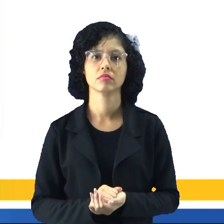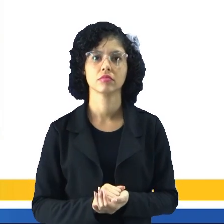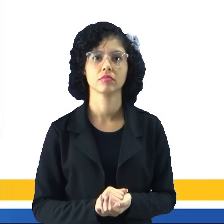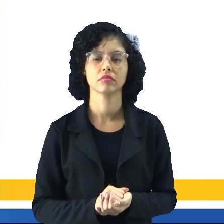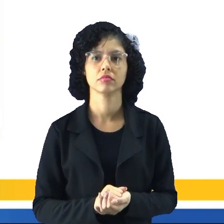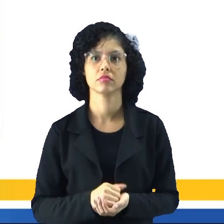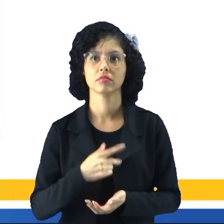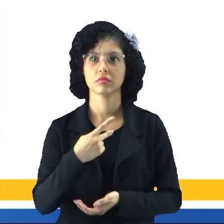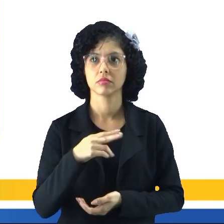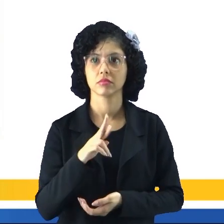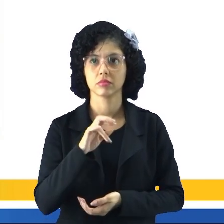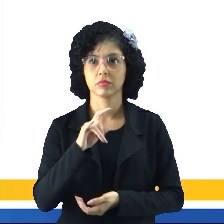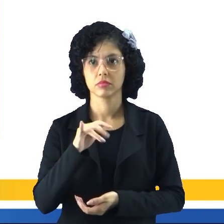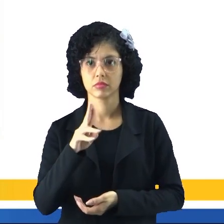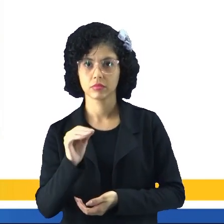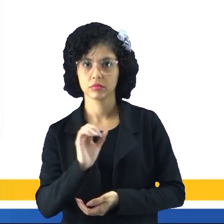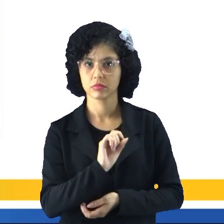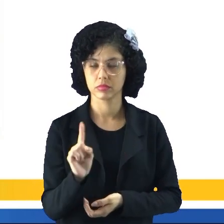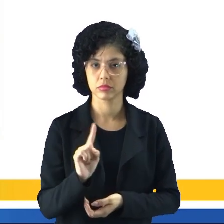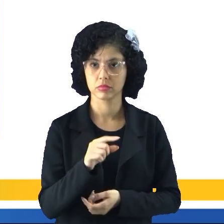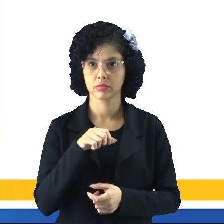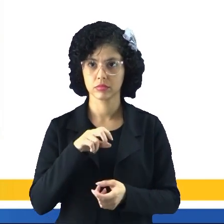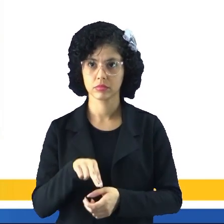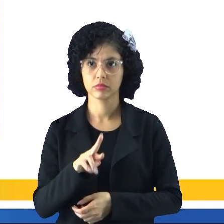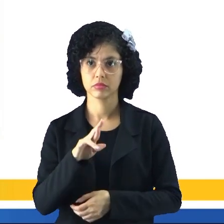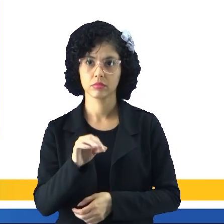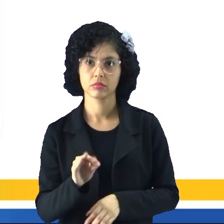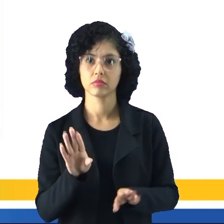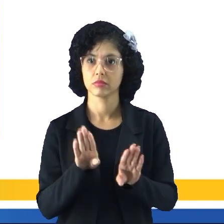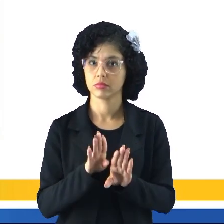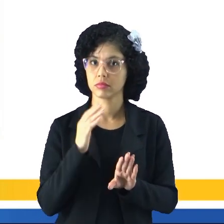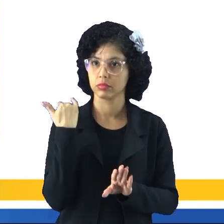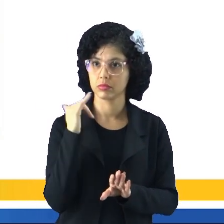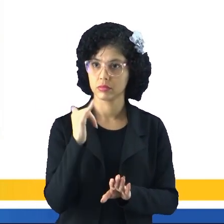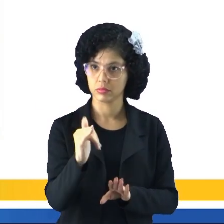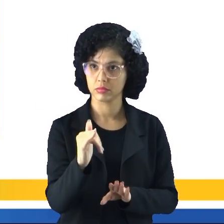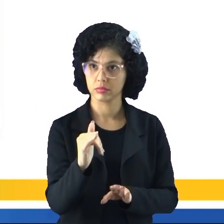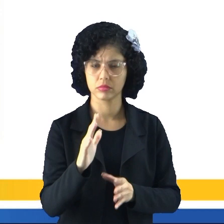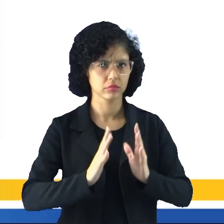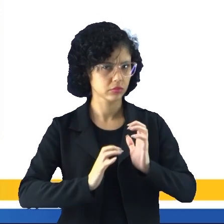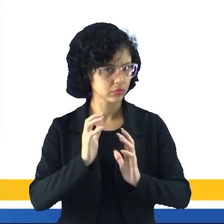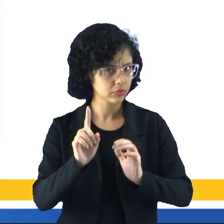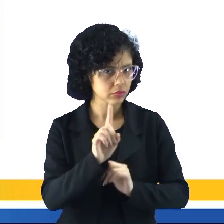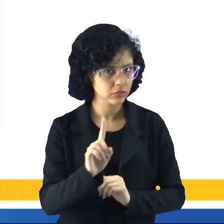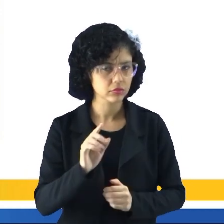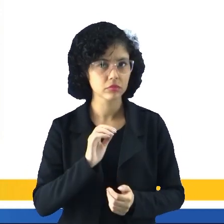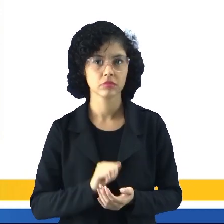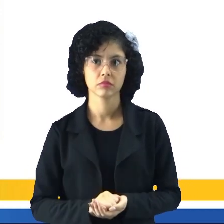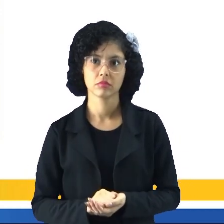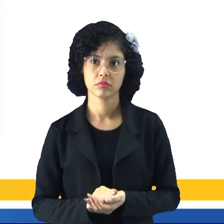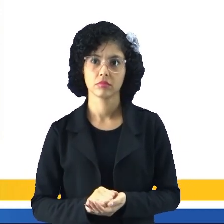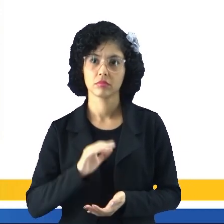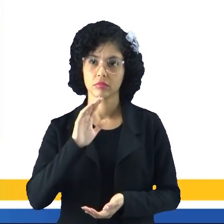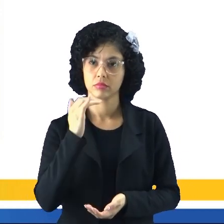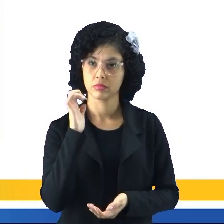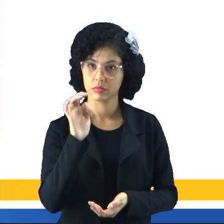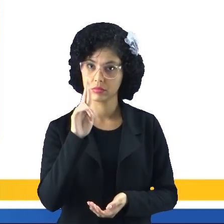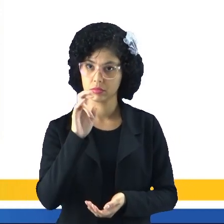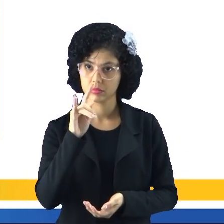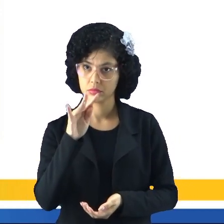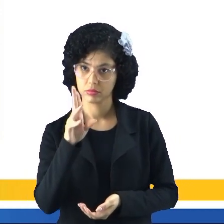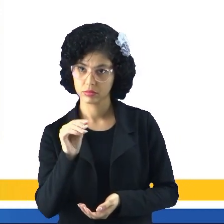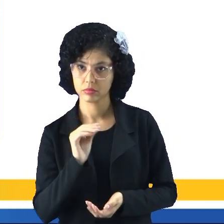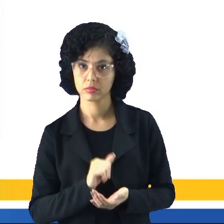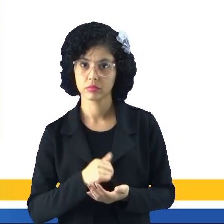outro não é próton nem é nêutron, é elétrons, tá? Então, não confundam, é passagem de elétrons, não